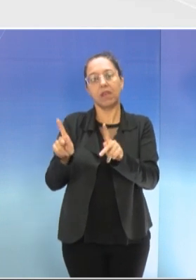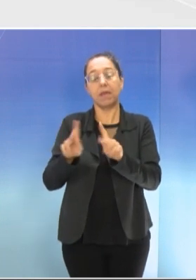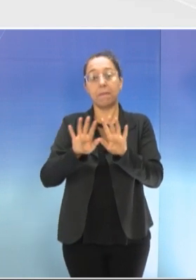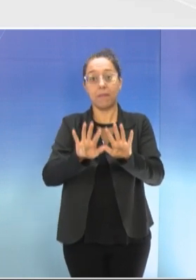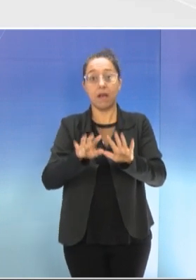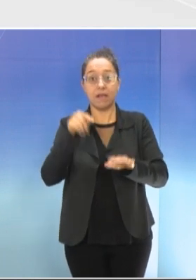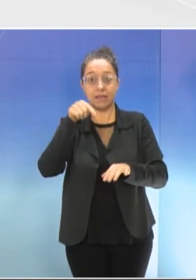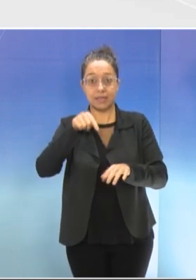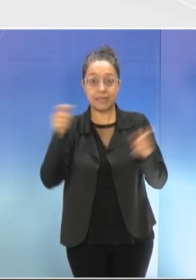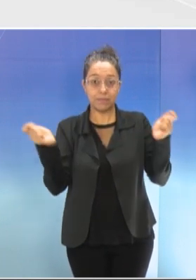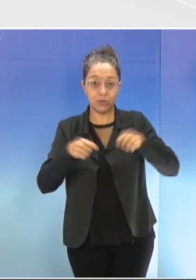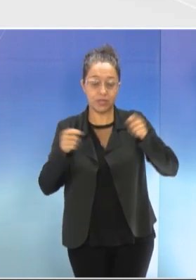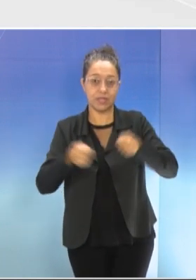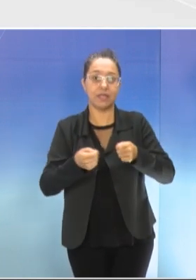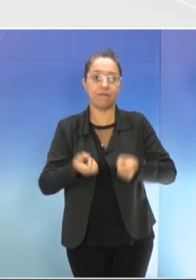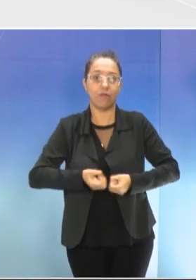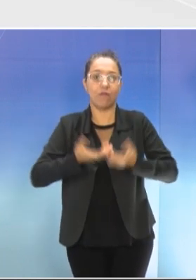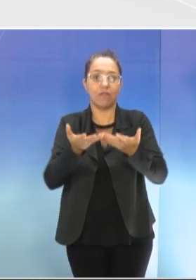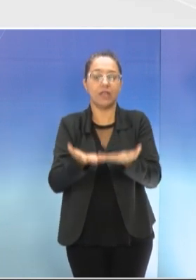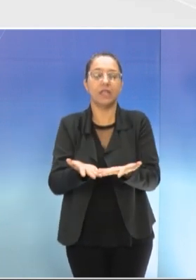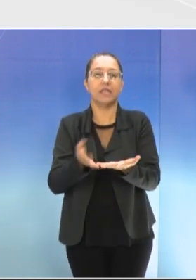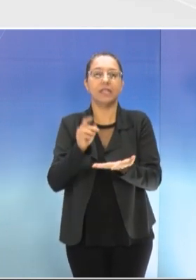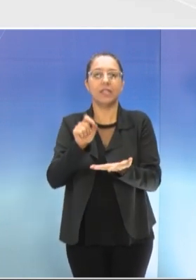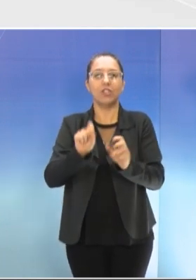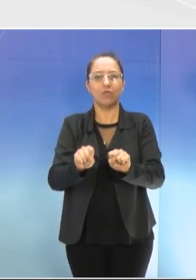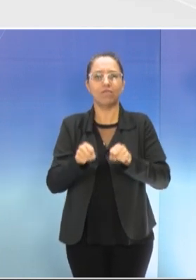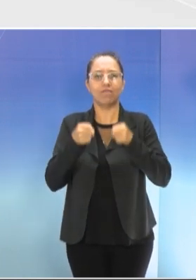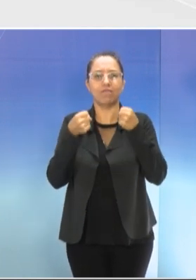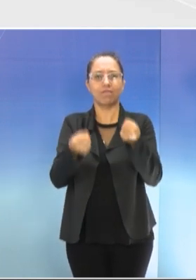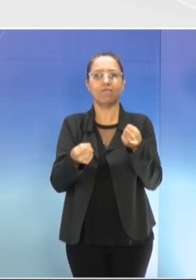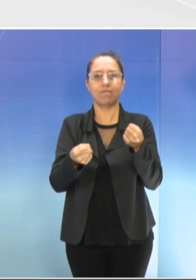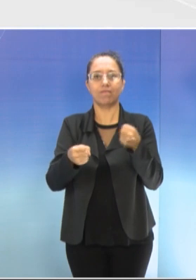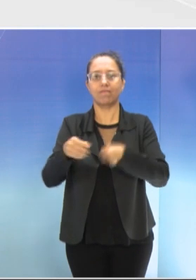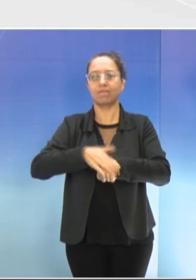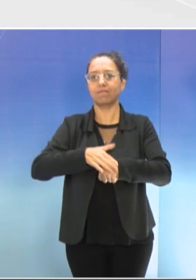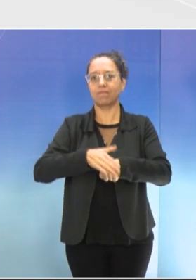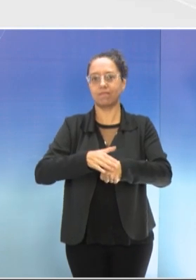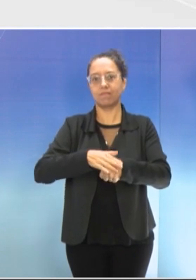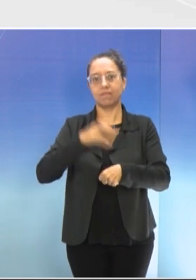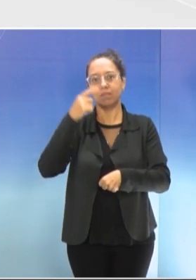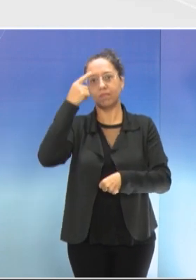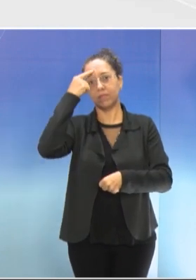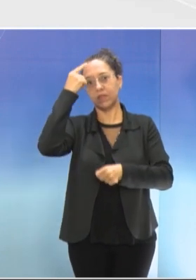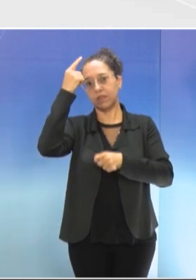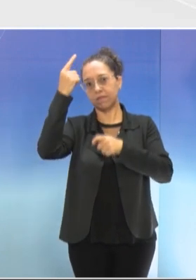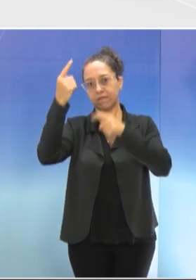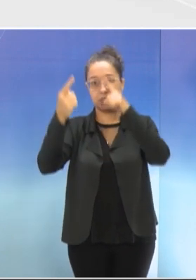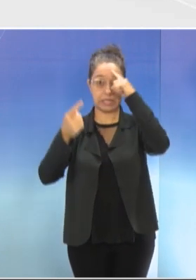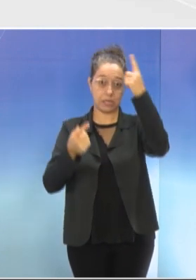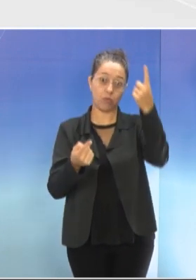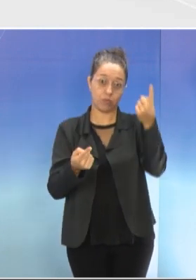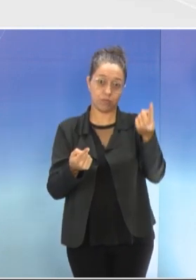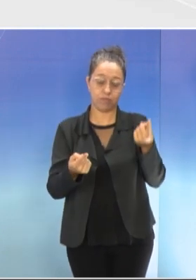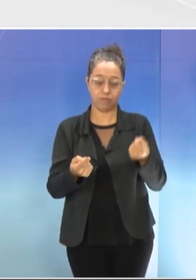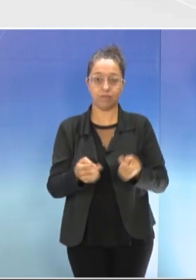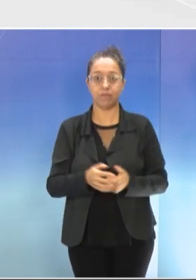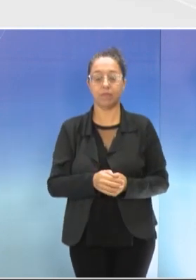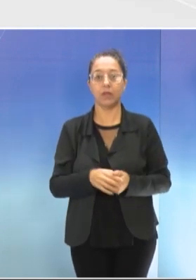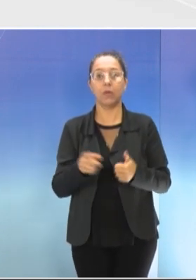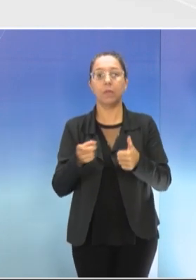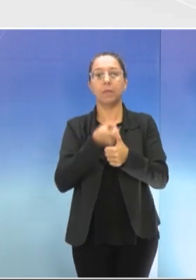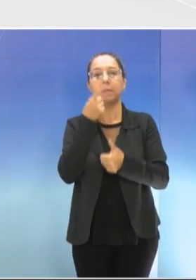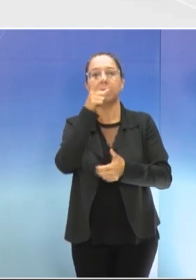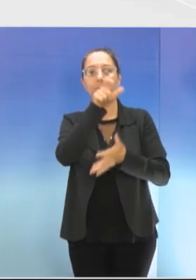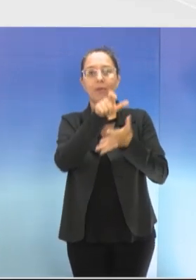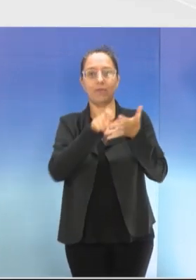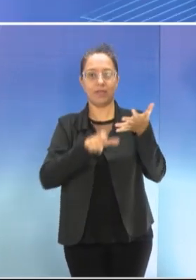lhes pode ser oferecida por sua própria força e invenção. Tá? Essa foi o primeiro